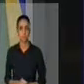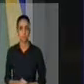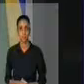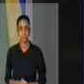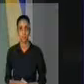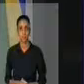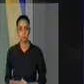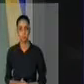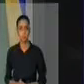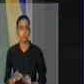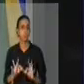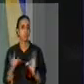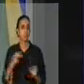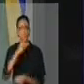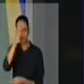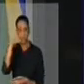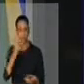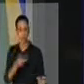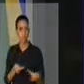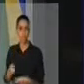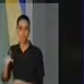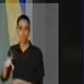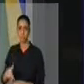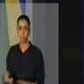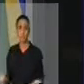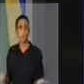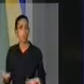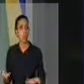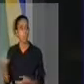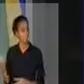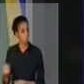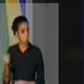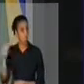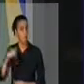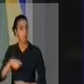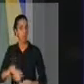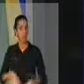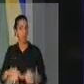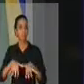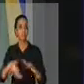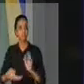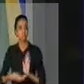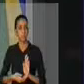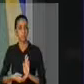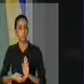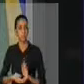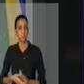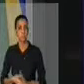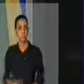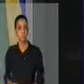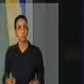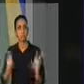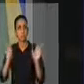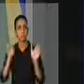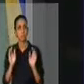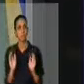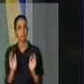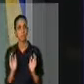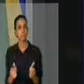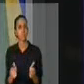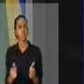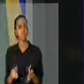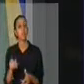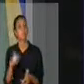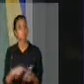que foram convidados para esse importante evento de plenária da Câmara dos Deputados, falando sobre